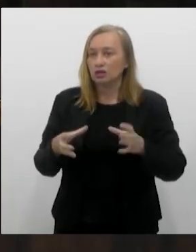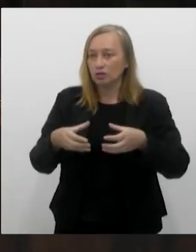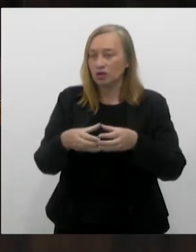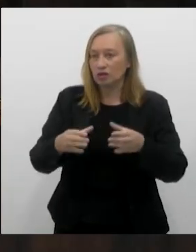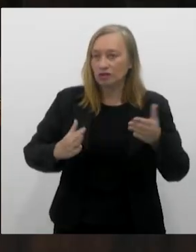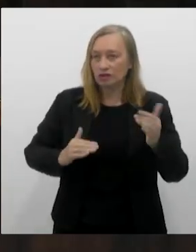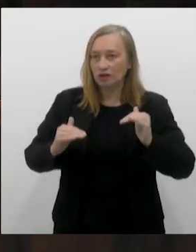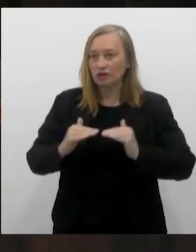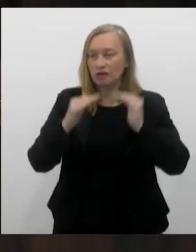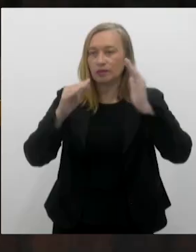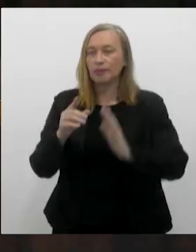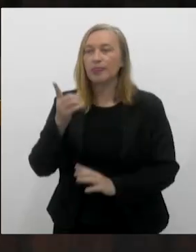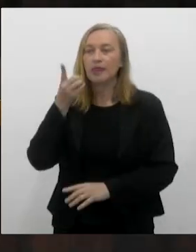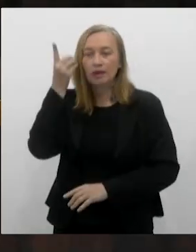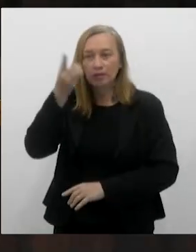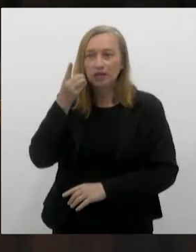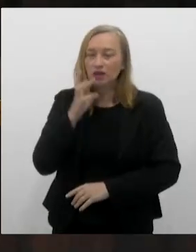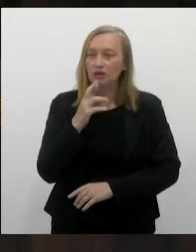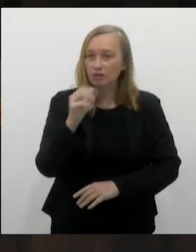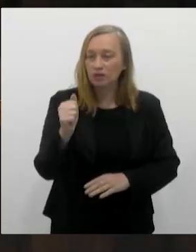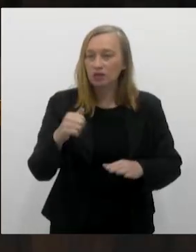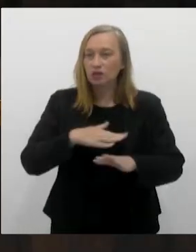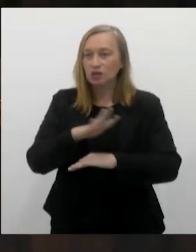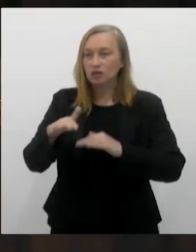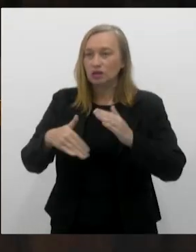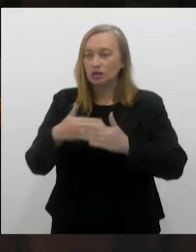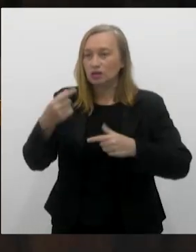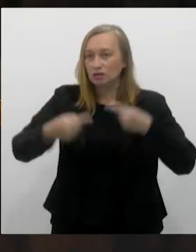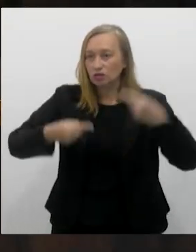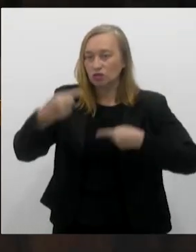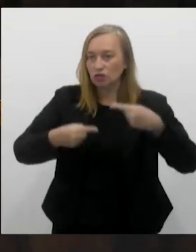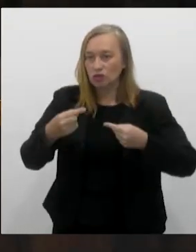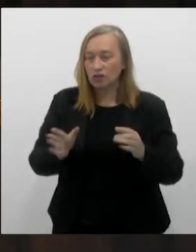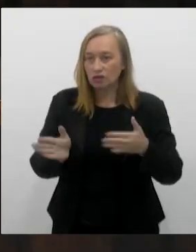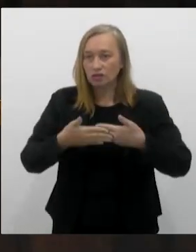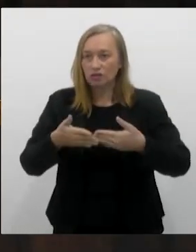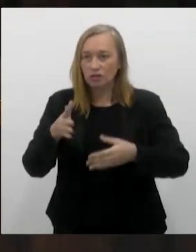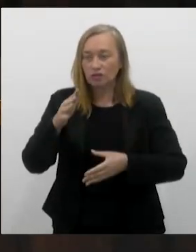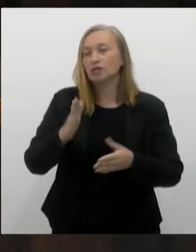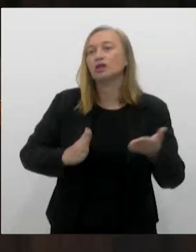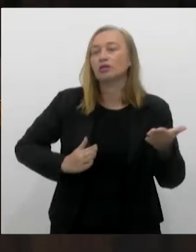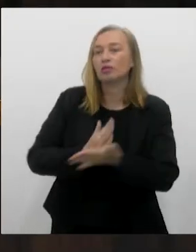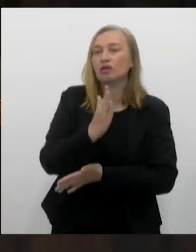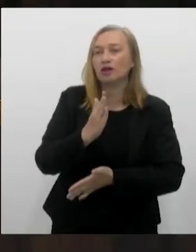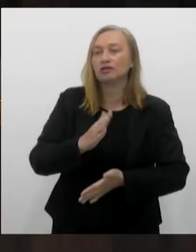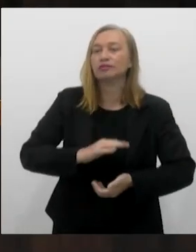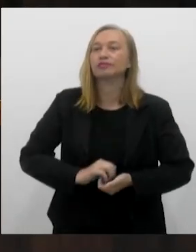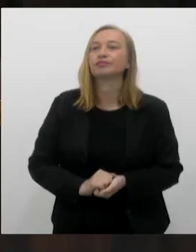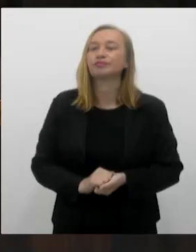queira discutir, encerrar a discussão. Em votação. Senhores que aprovam, permaneçam como estão. Aprovado. Vai à promulgação.